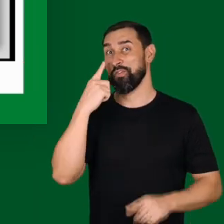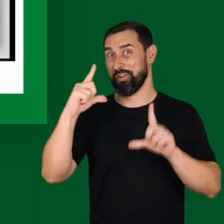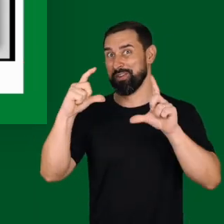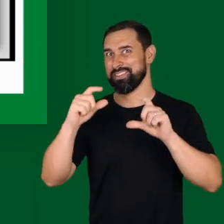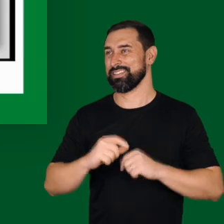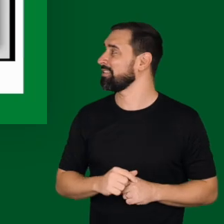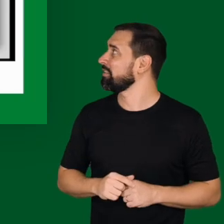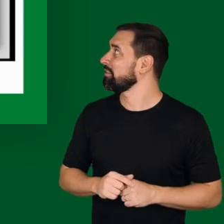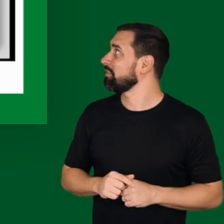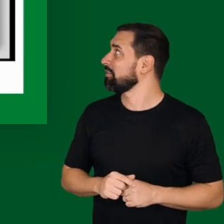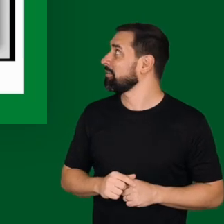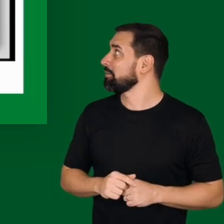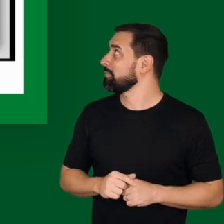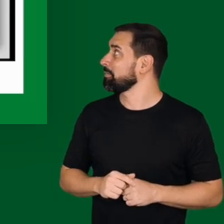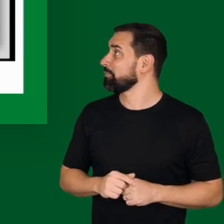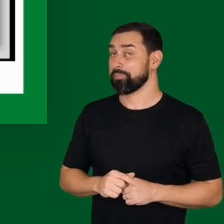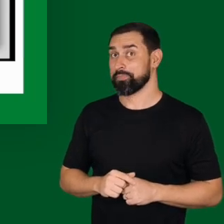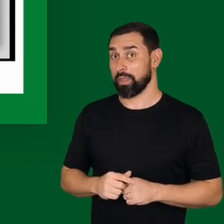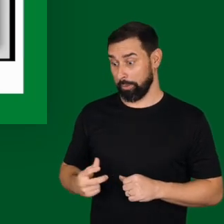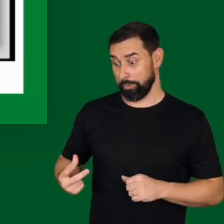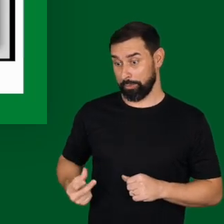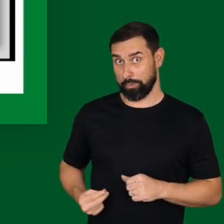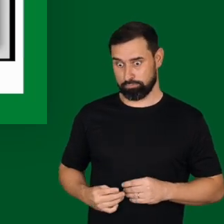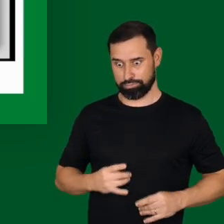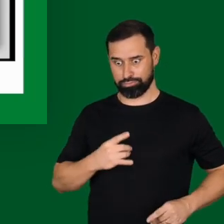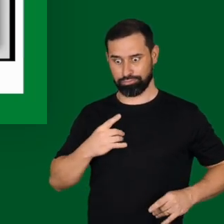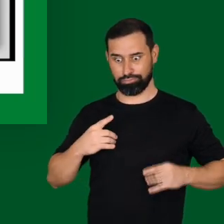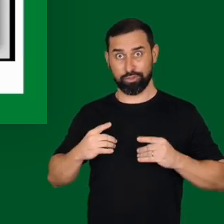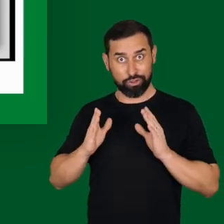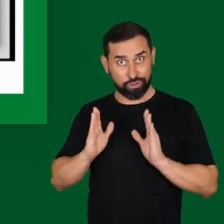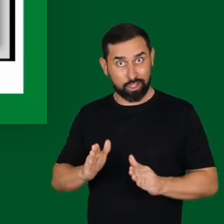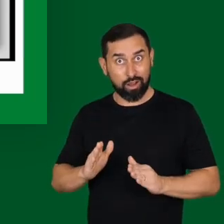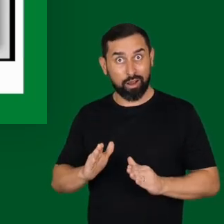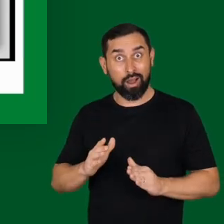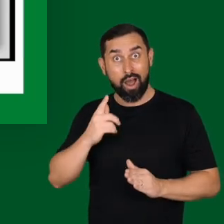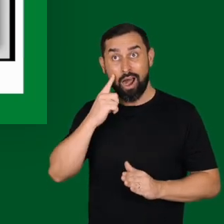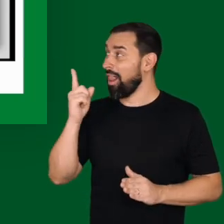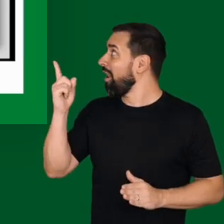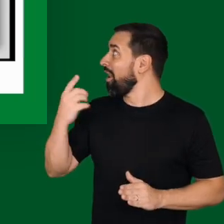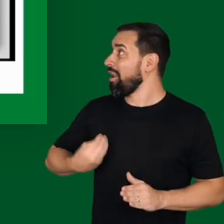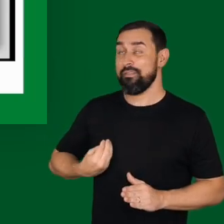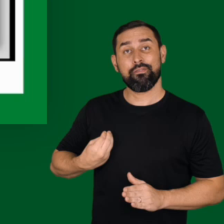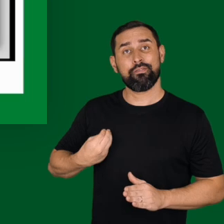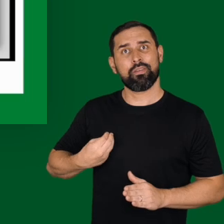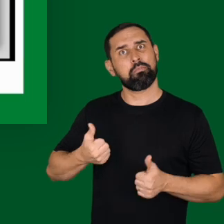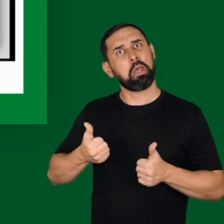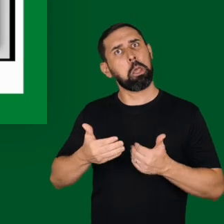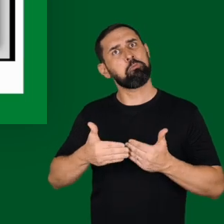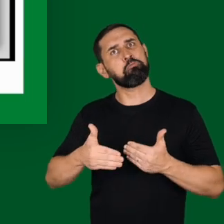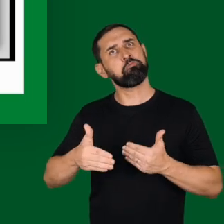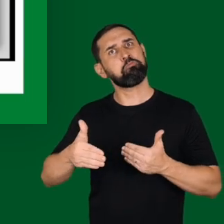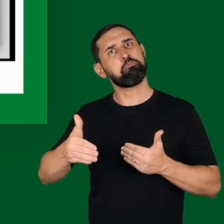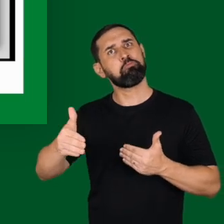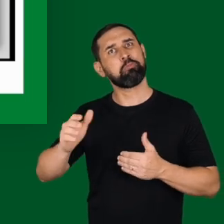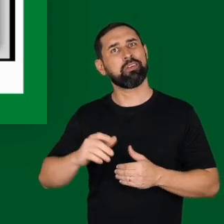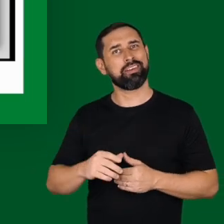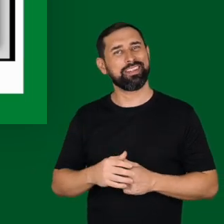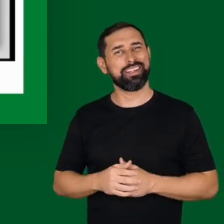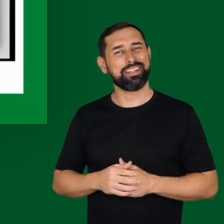foi antes dele receber a insulina. Aqui, após ele receber a insulina. E ele viveu